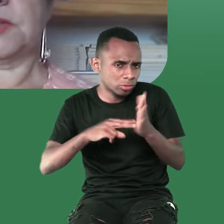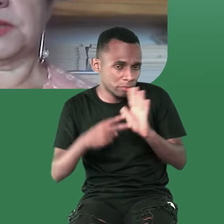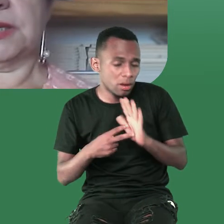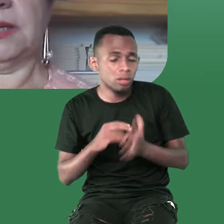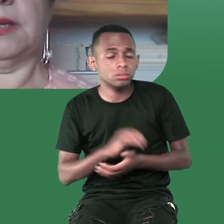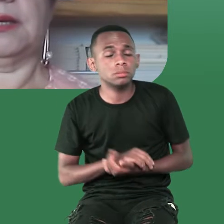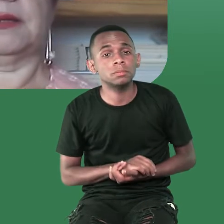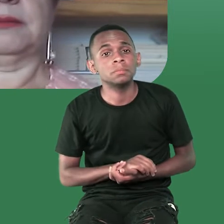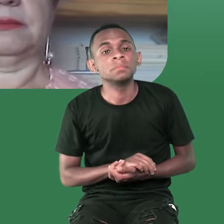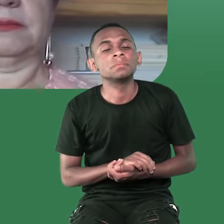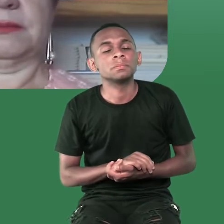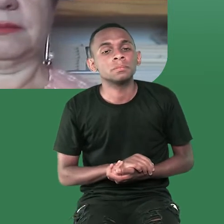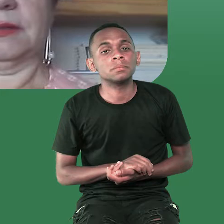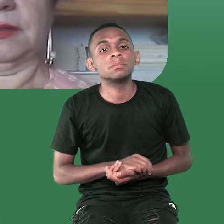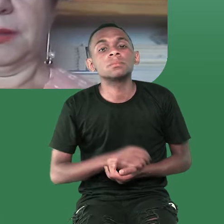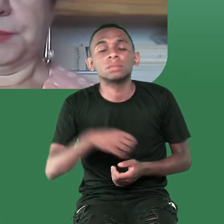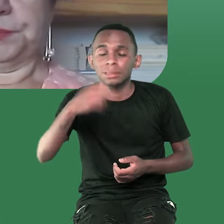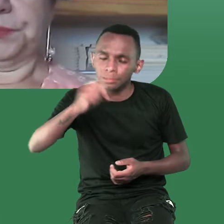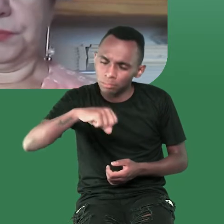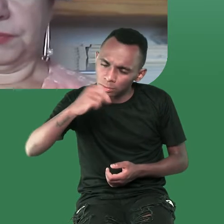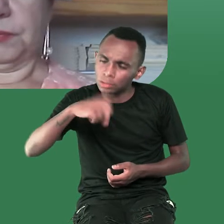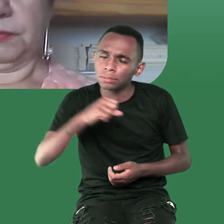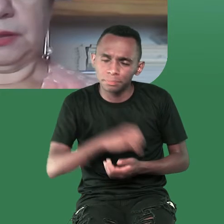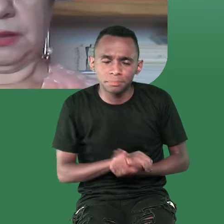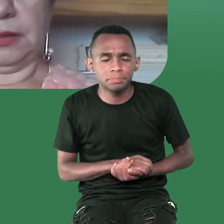Sim, eu acho que